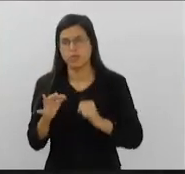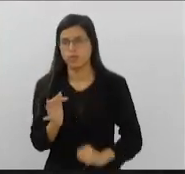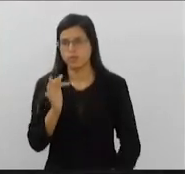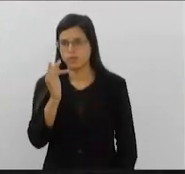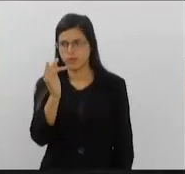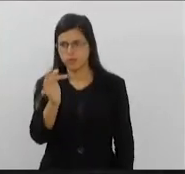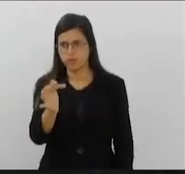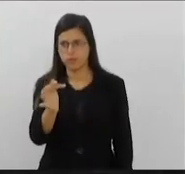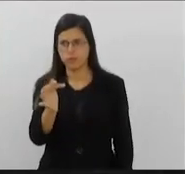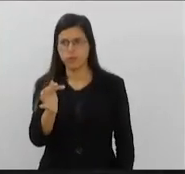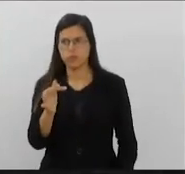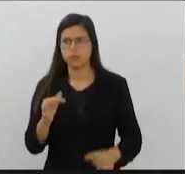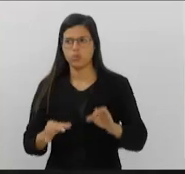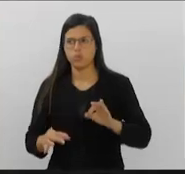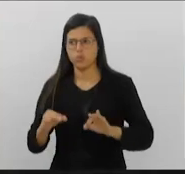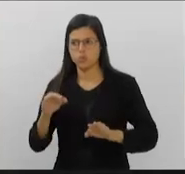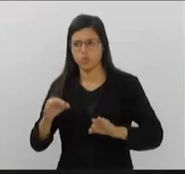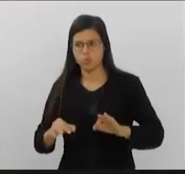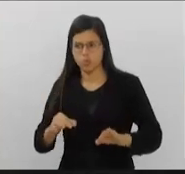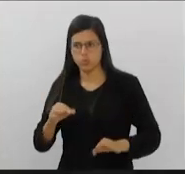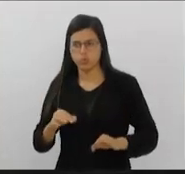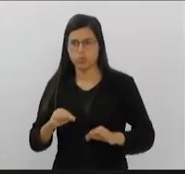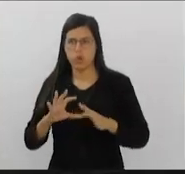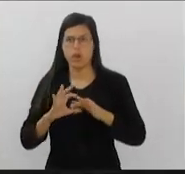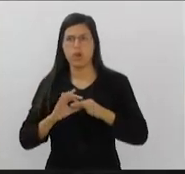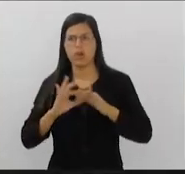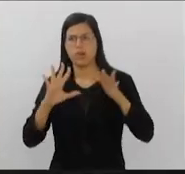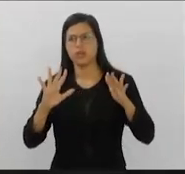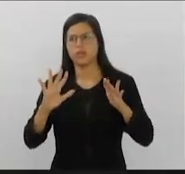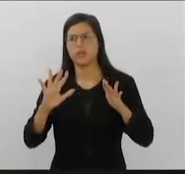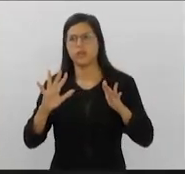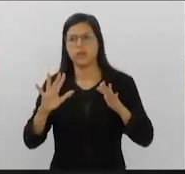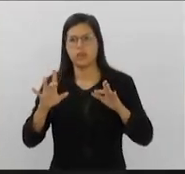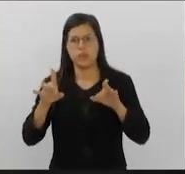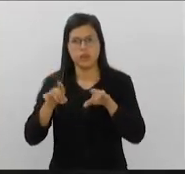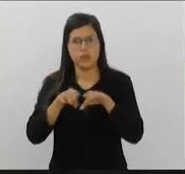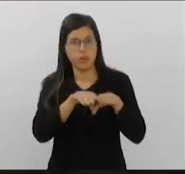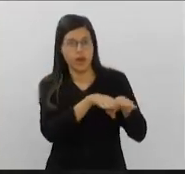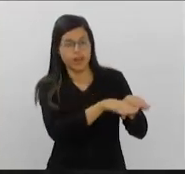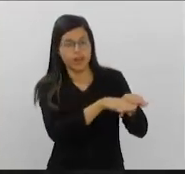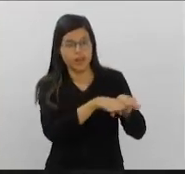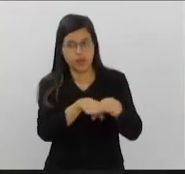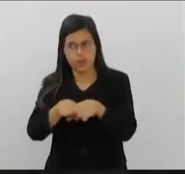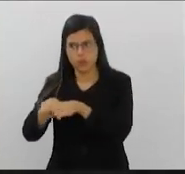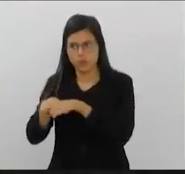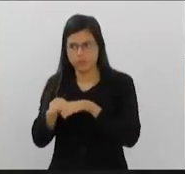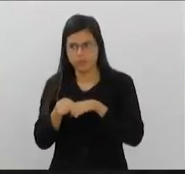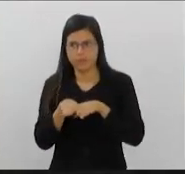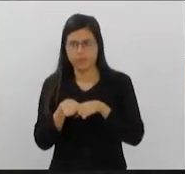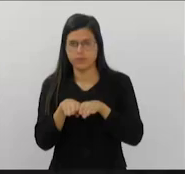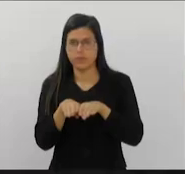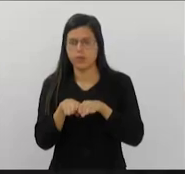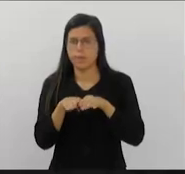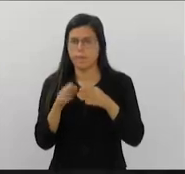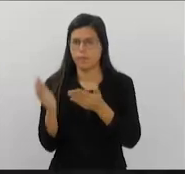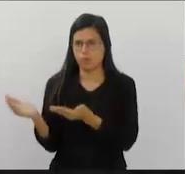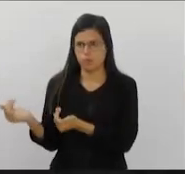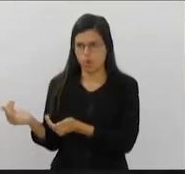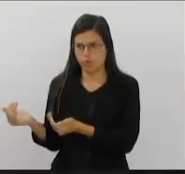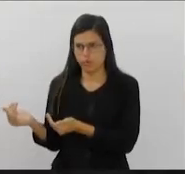futuro justo, livre, igualitário para a